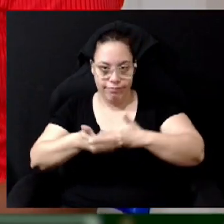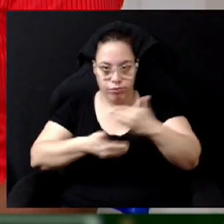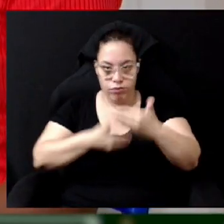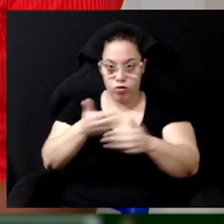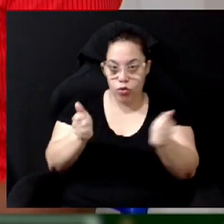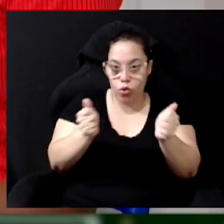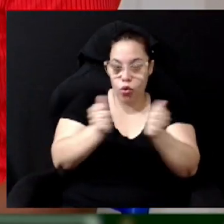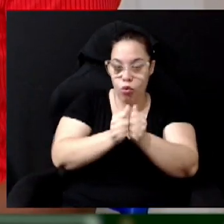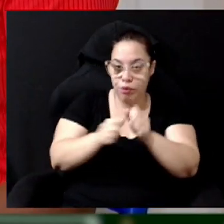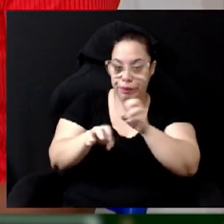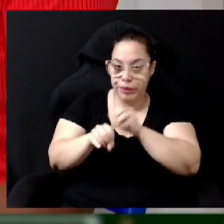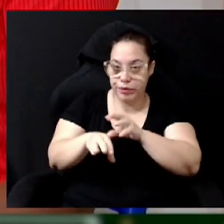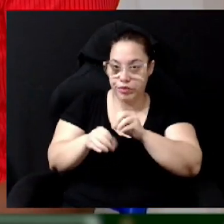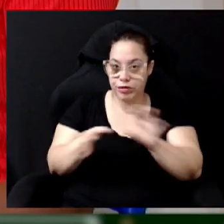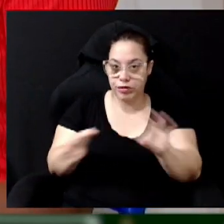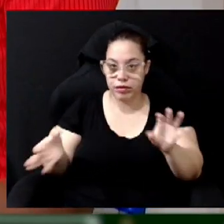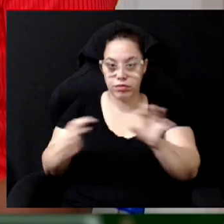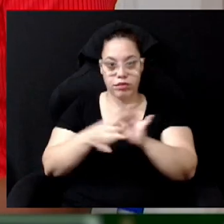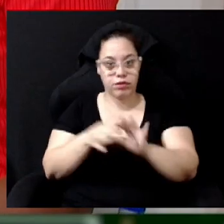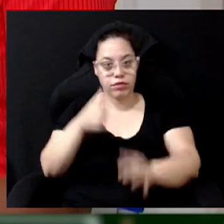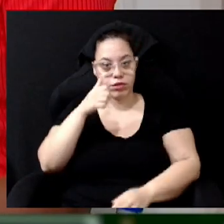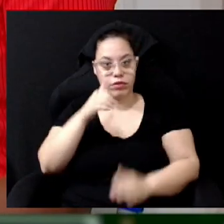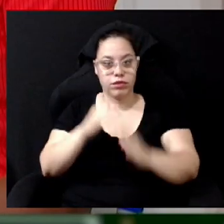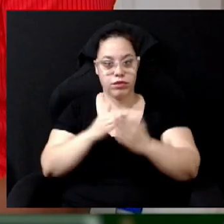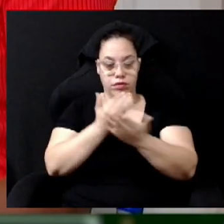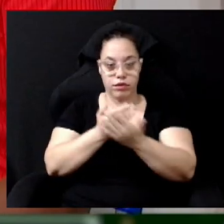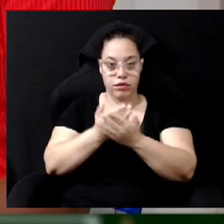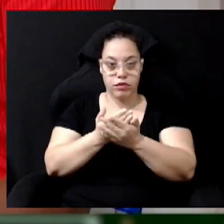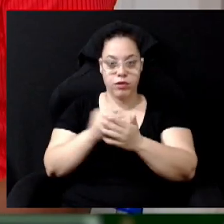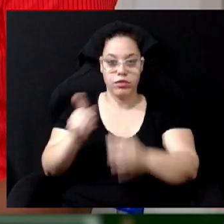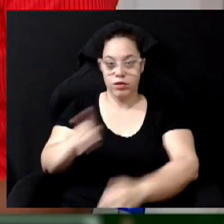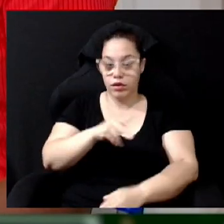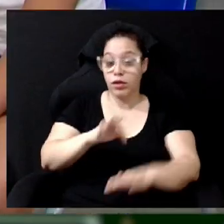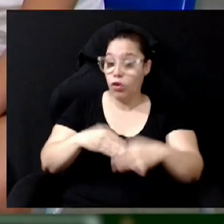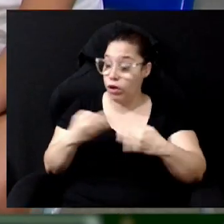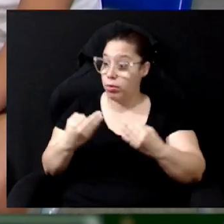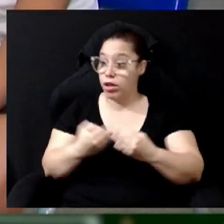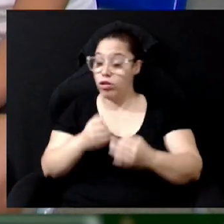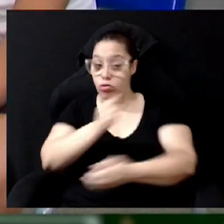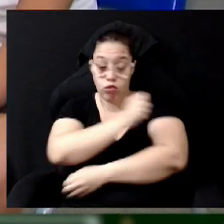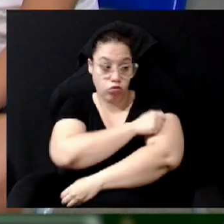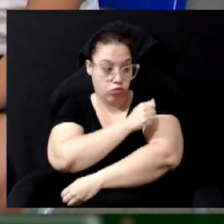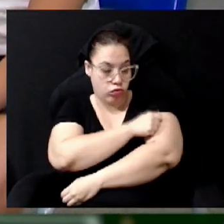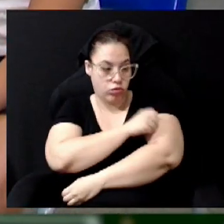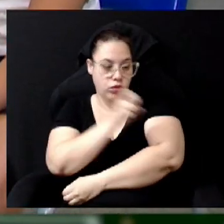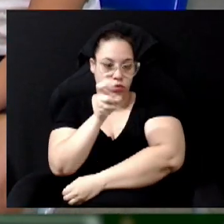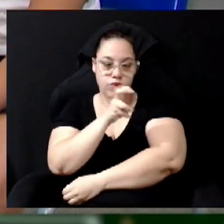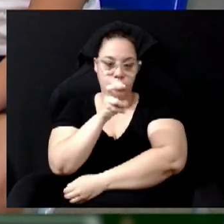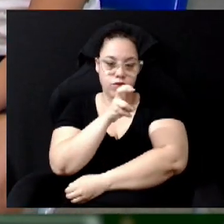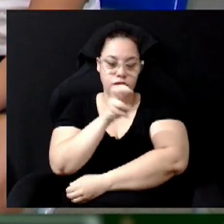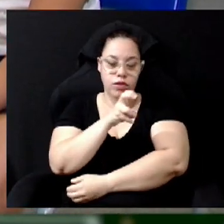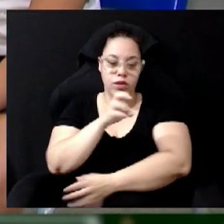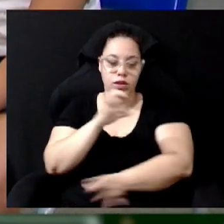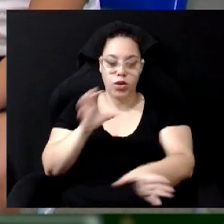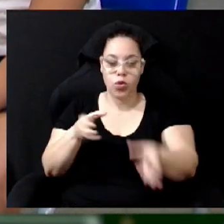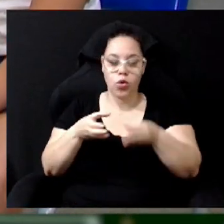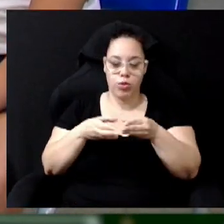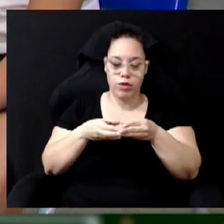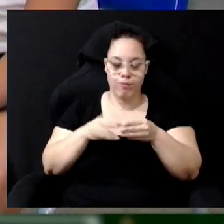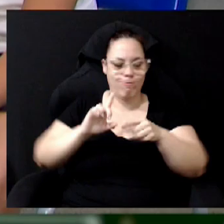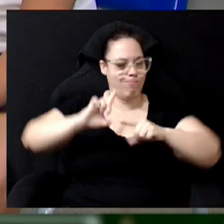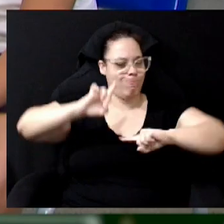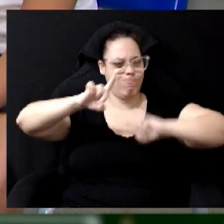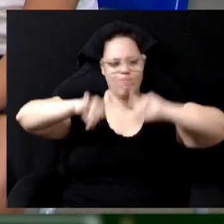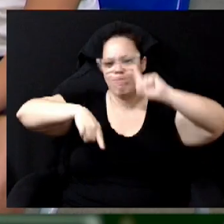consegue unir escola, que eu falei, equipe gestora, professores, família e alunos, e um quinto elemento que é a comunidade, aí o sucesso de qualquer